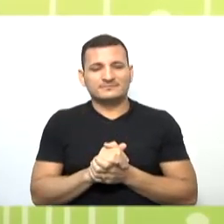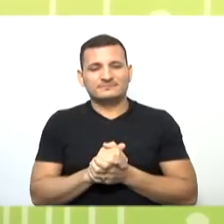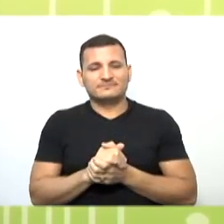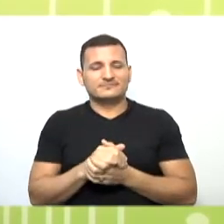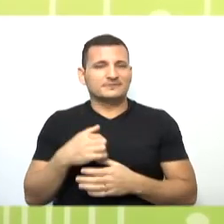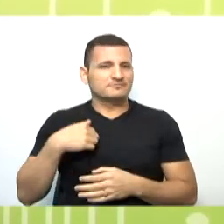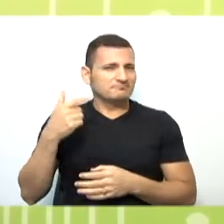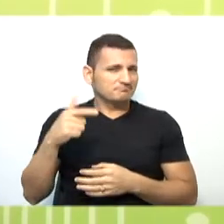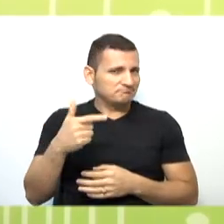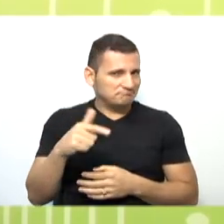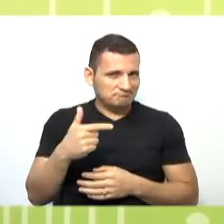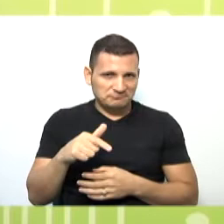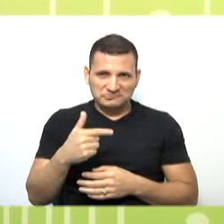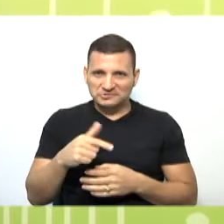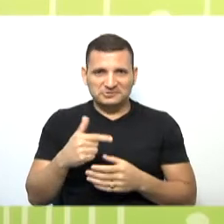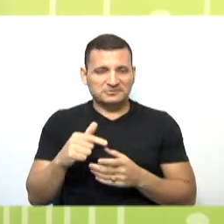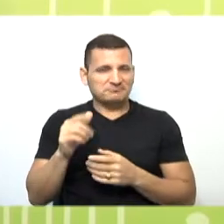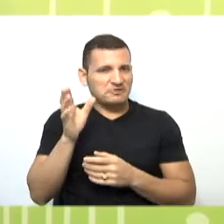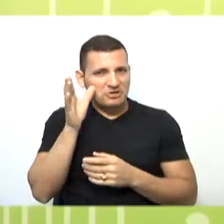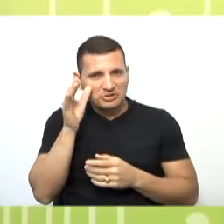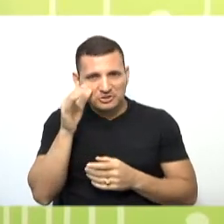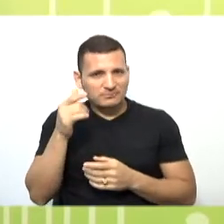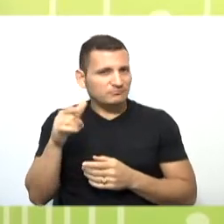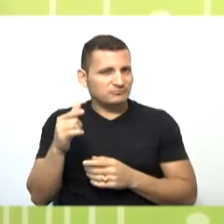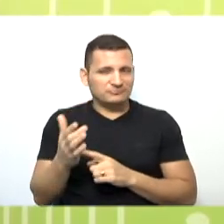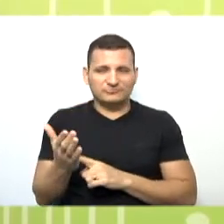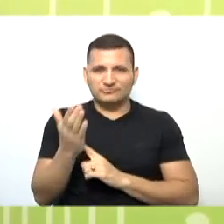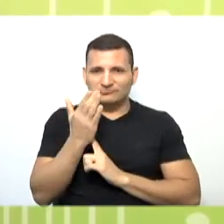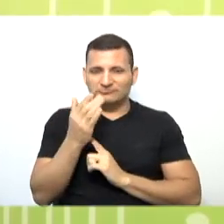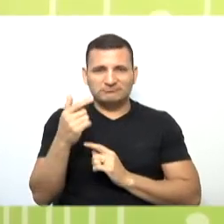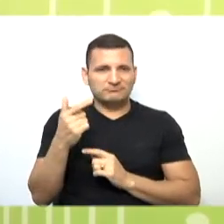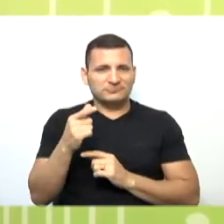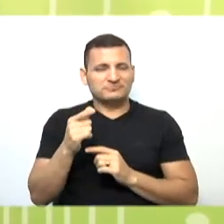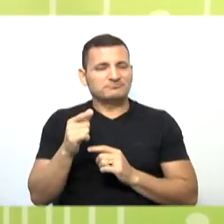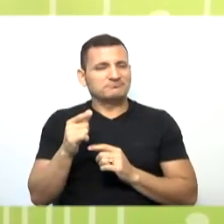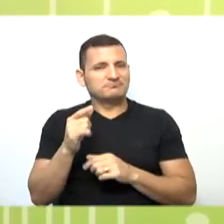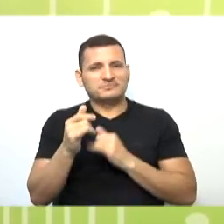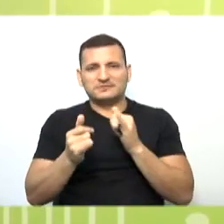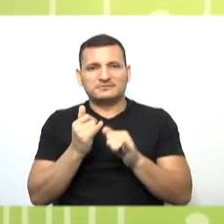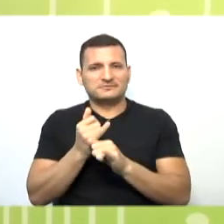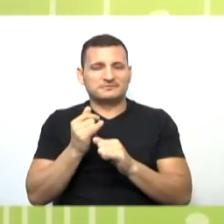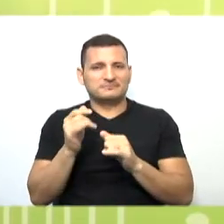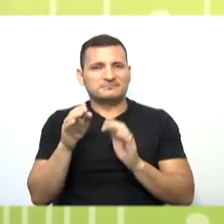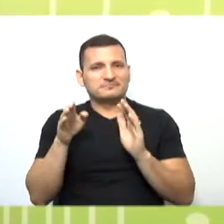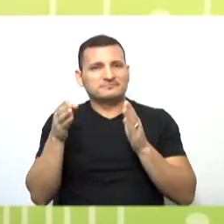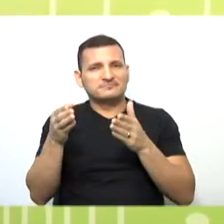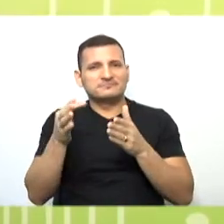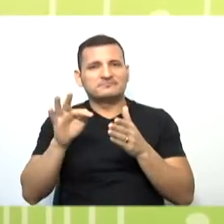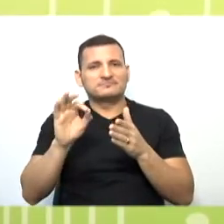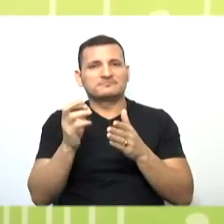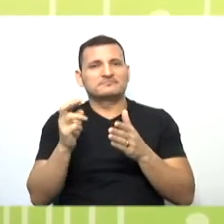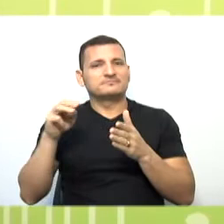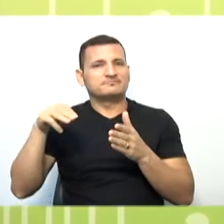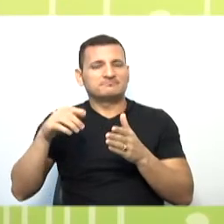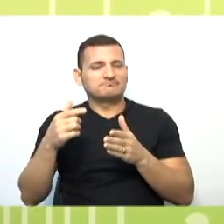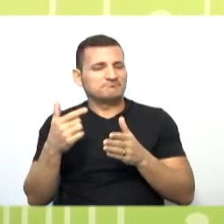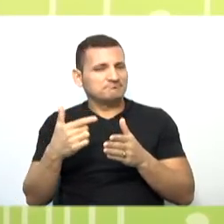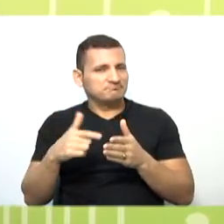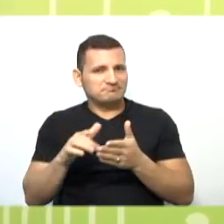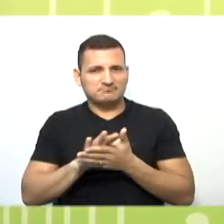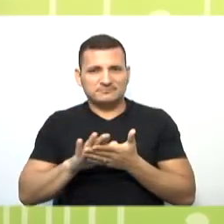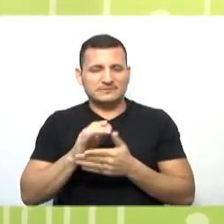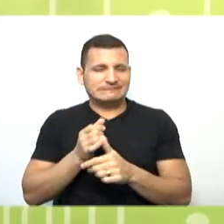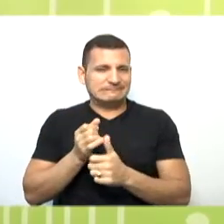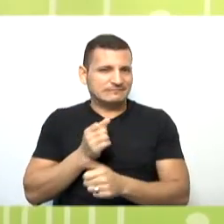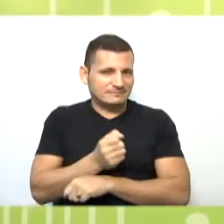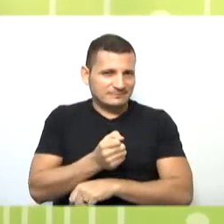não tinha cola, não tinha ajuda, não tinha fórum, não tinha nada na internet. Então era, ralando mesmo. Mas é legal,